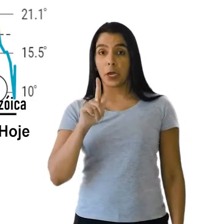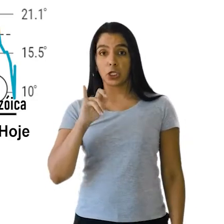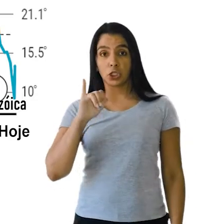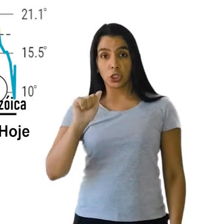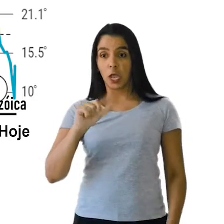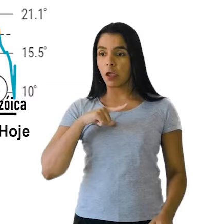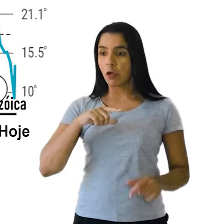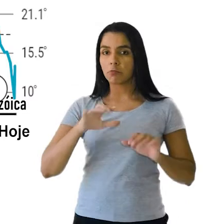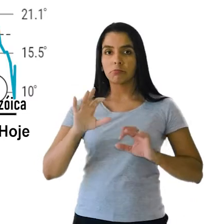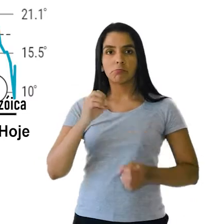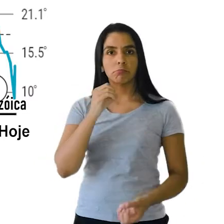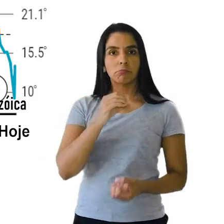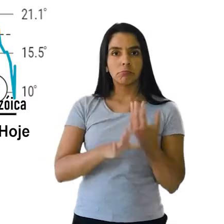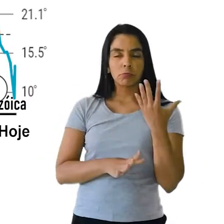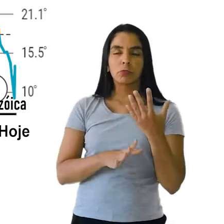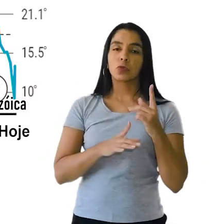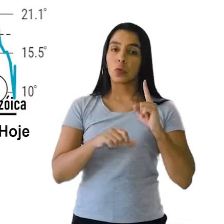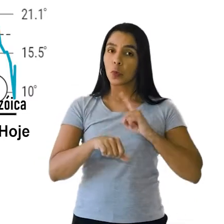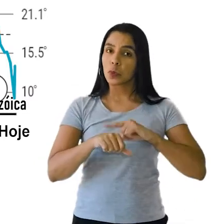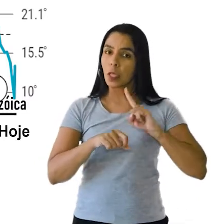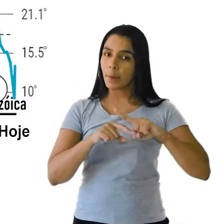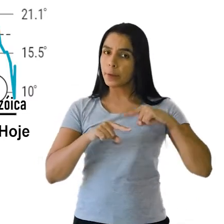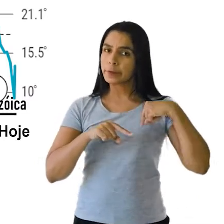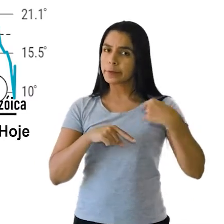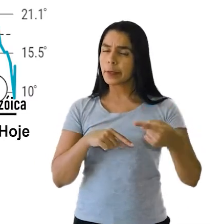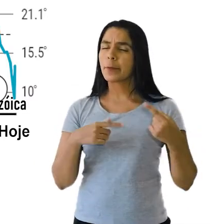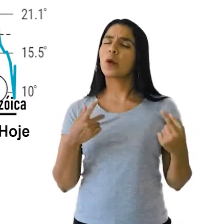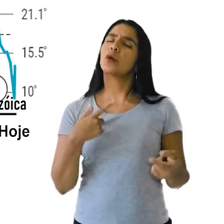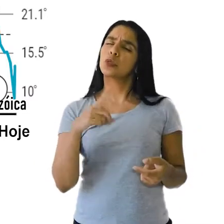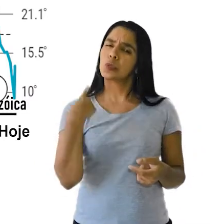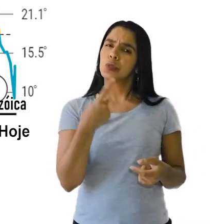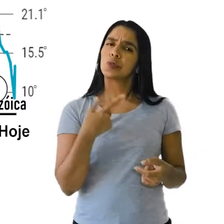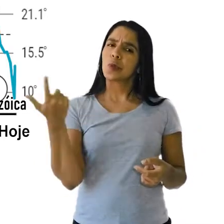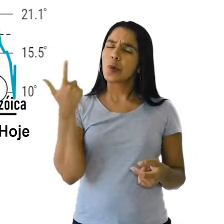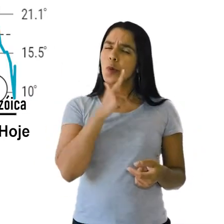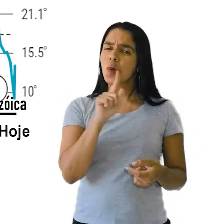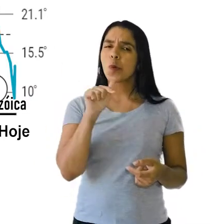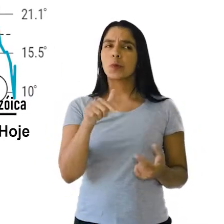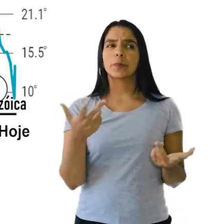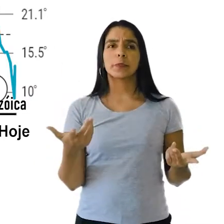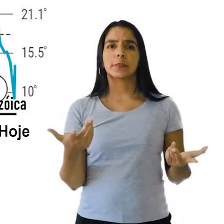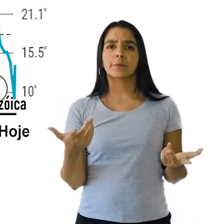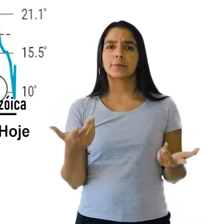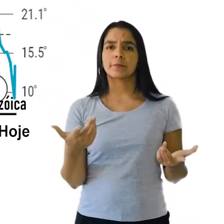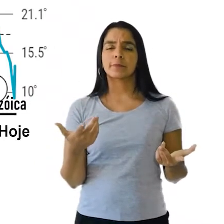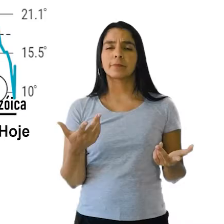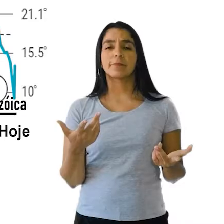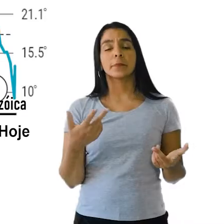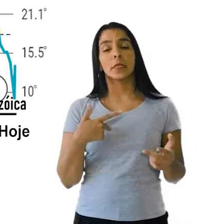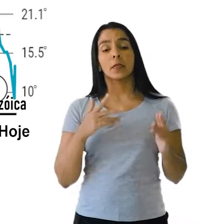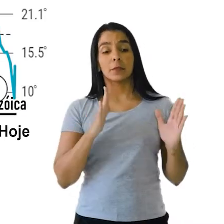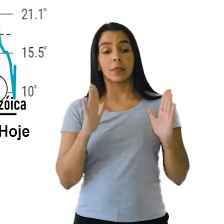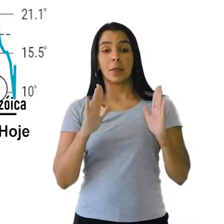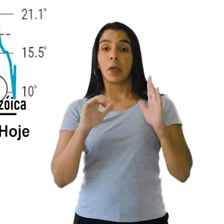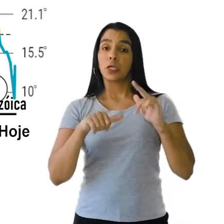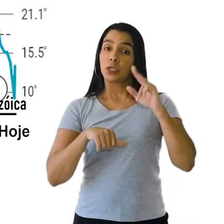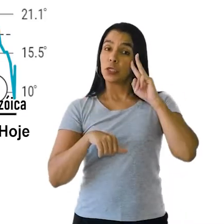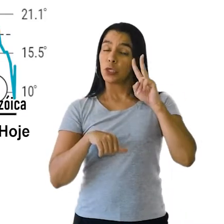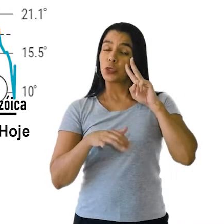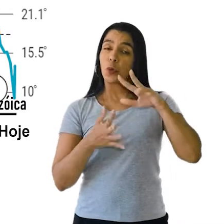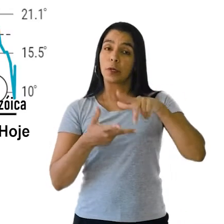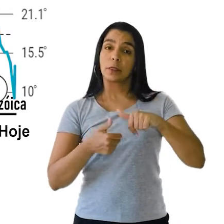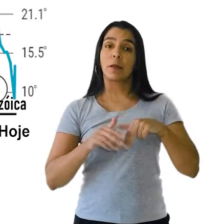uma vez que o supercontinente Pangeia foi formado, algum tempo depois, então, a gente chega